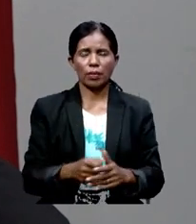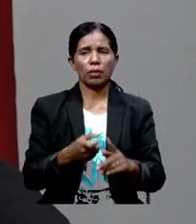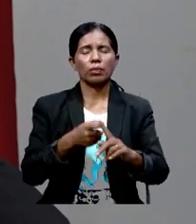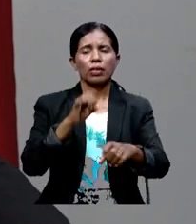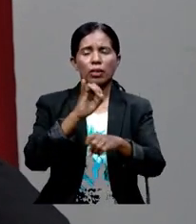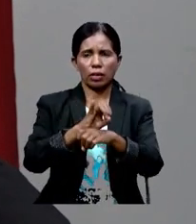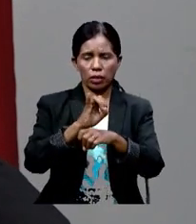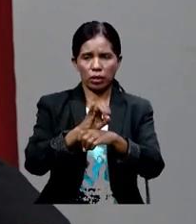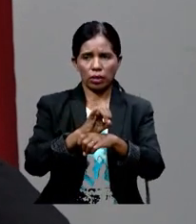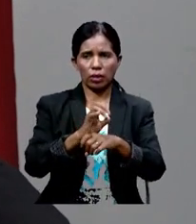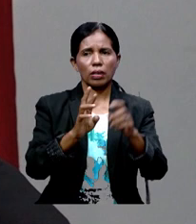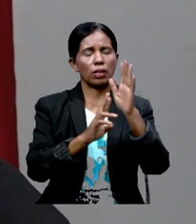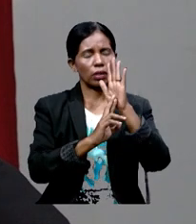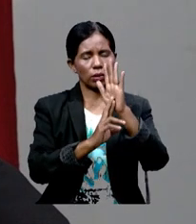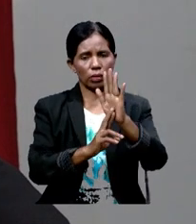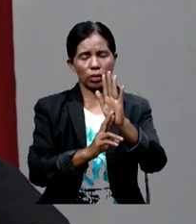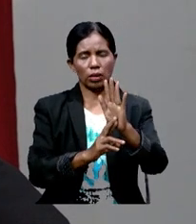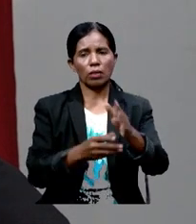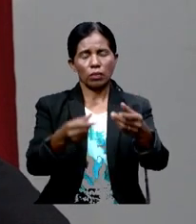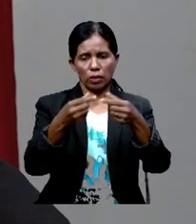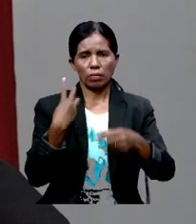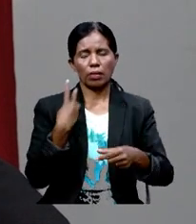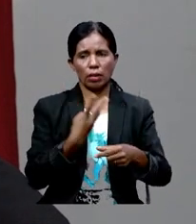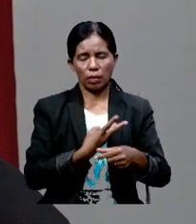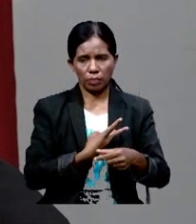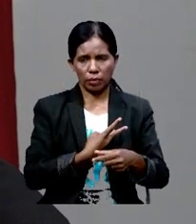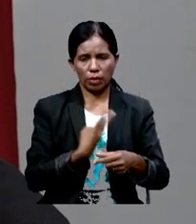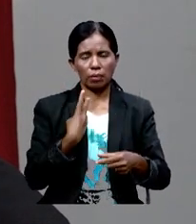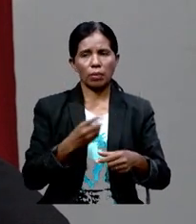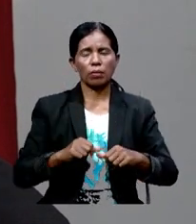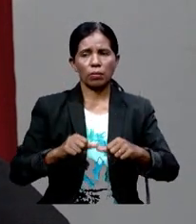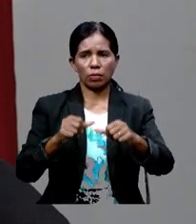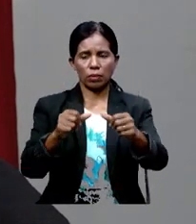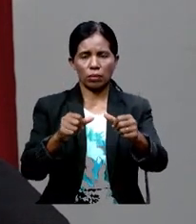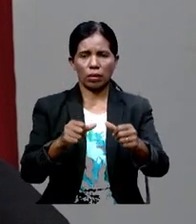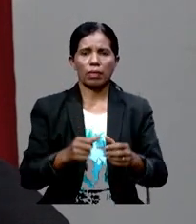ne relator será kute mai nami. E ami maka continua san fali